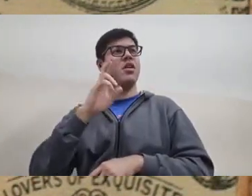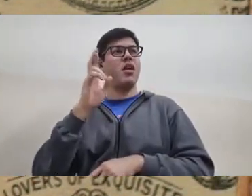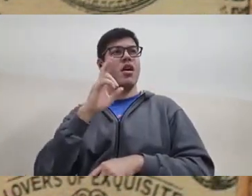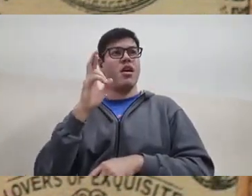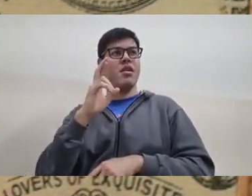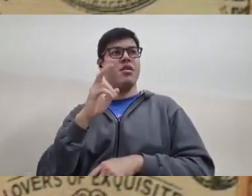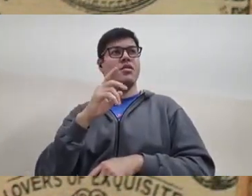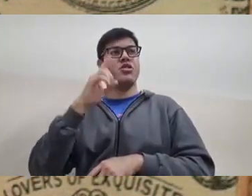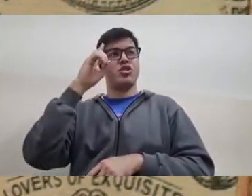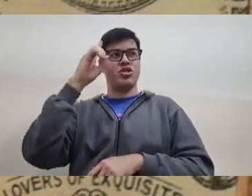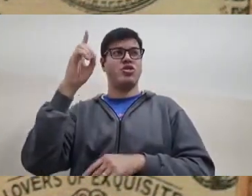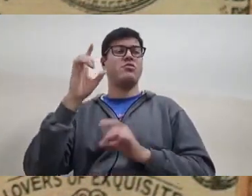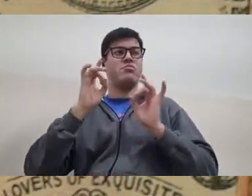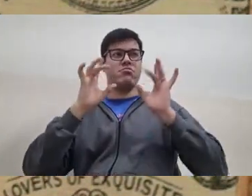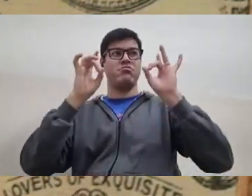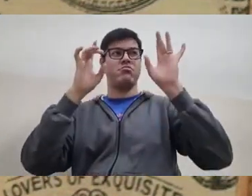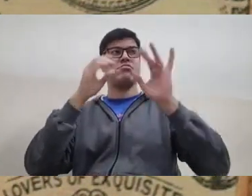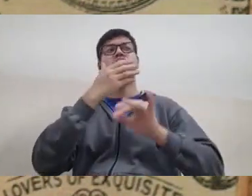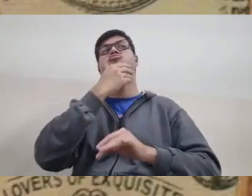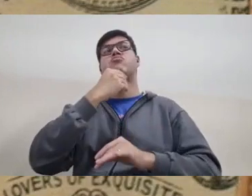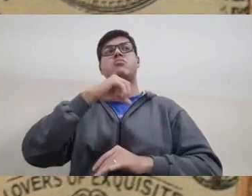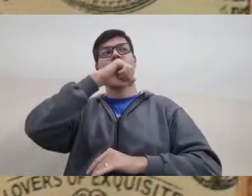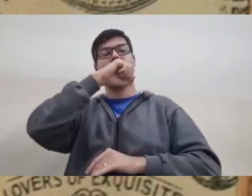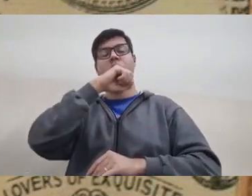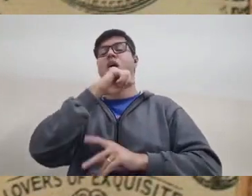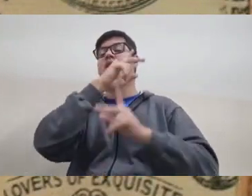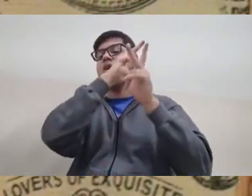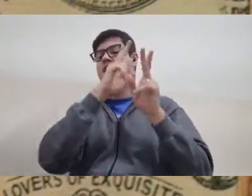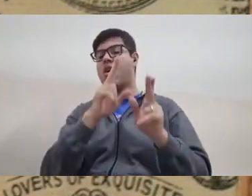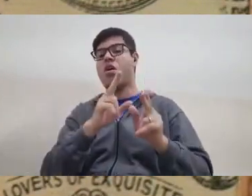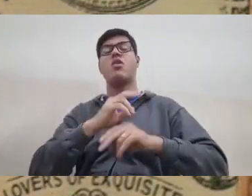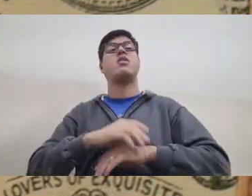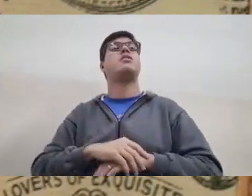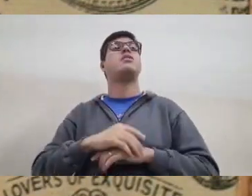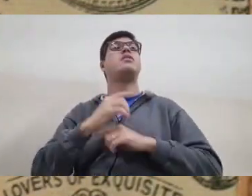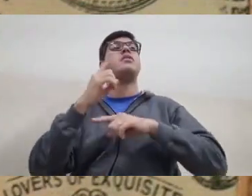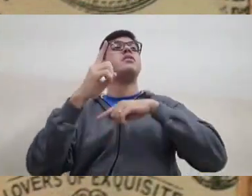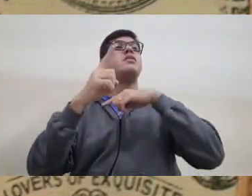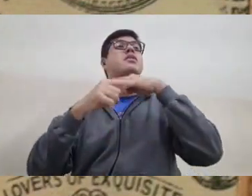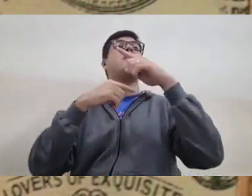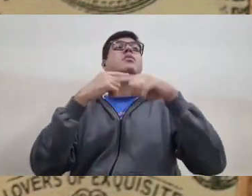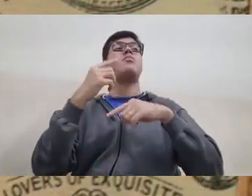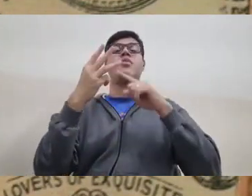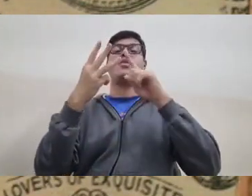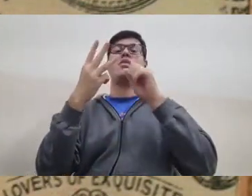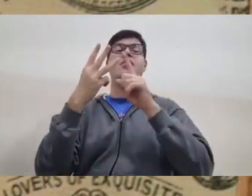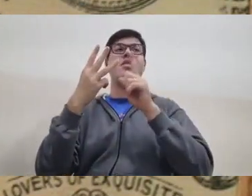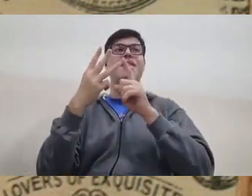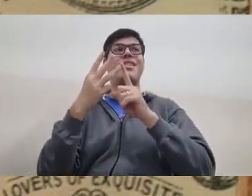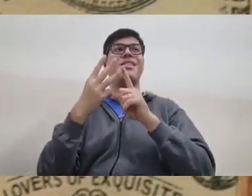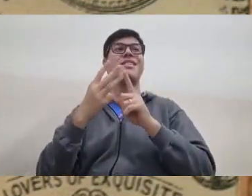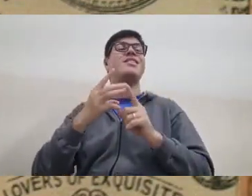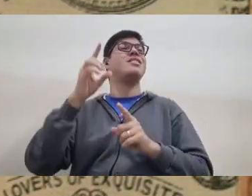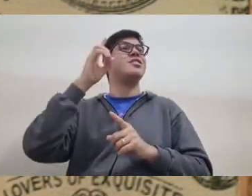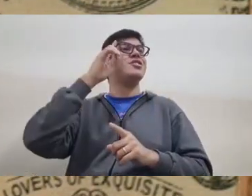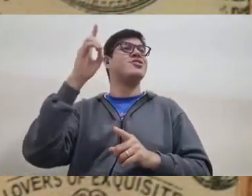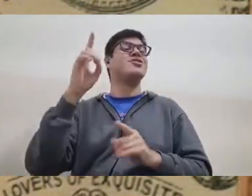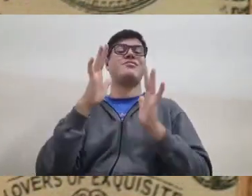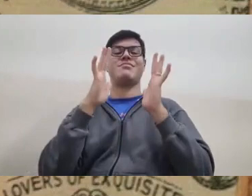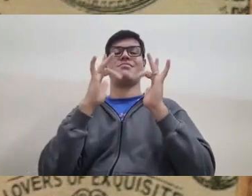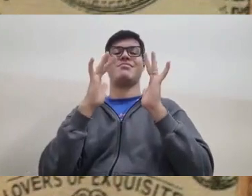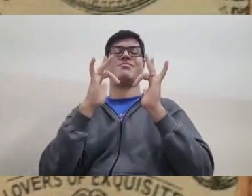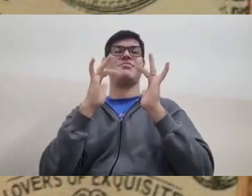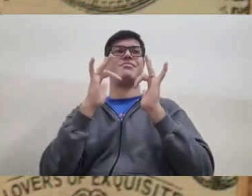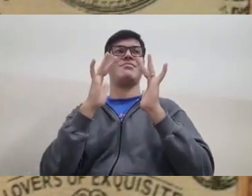do Dia dos Pais também vai ser 100 mil isso o Dia dos Pais igual e depois vem do Dia dos Namorados oxente